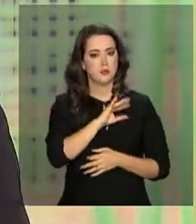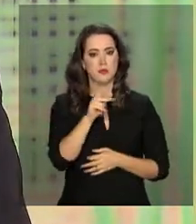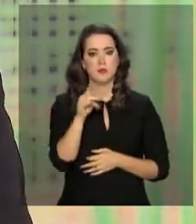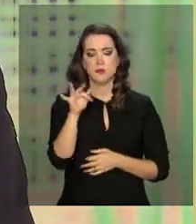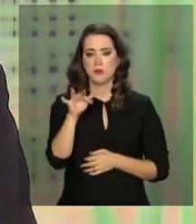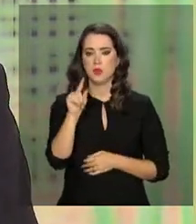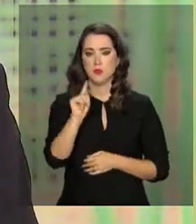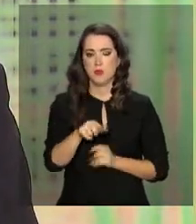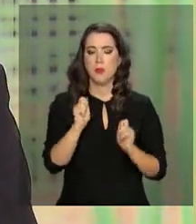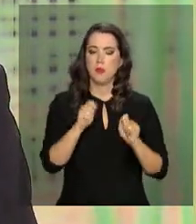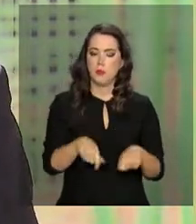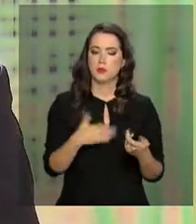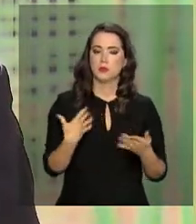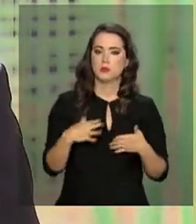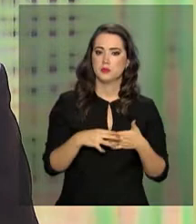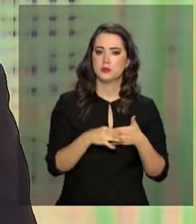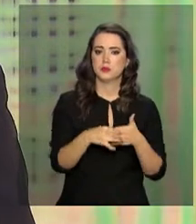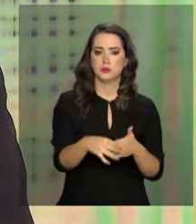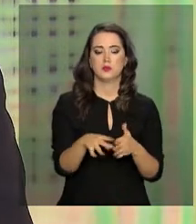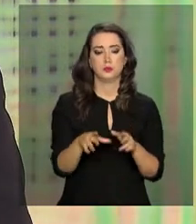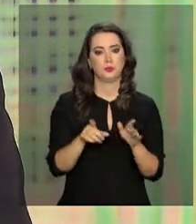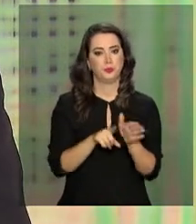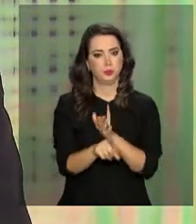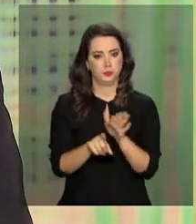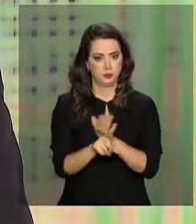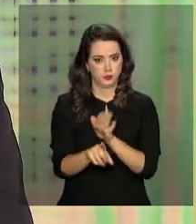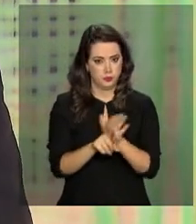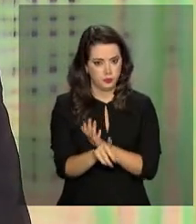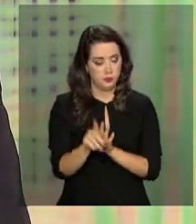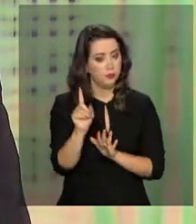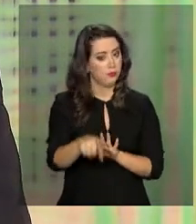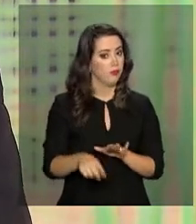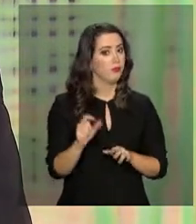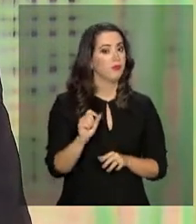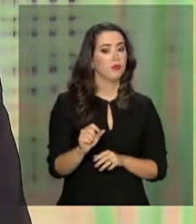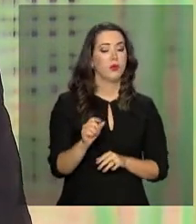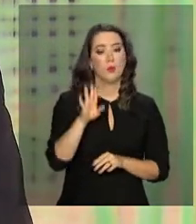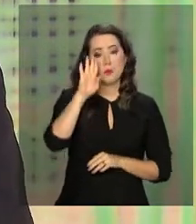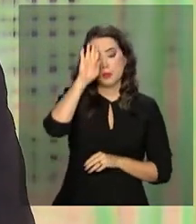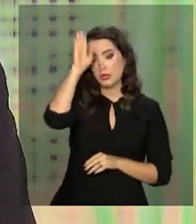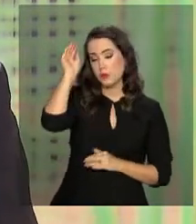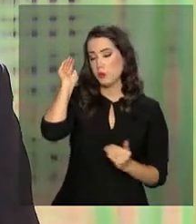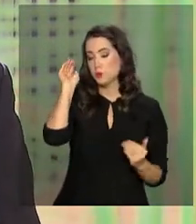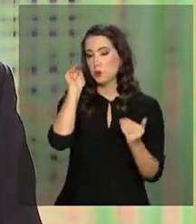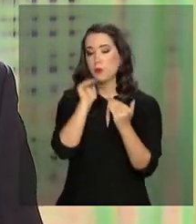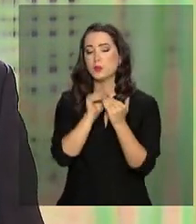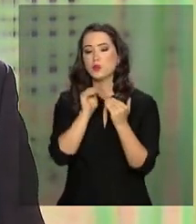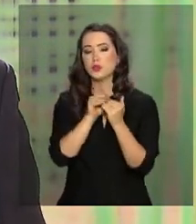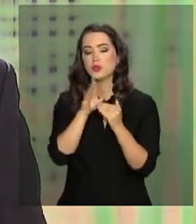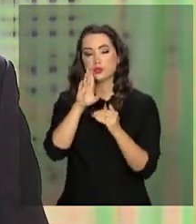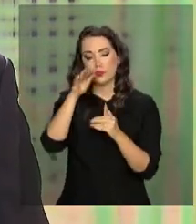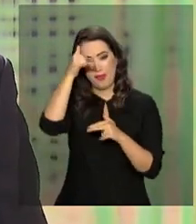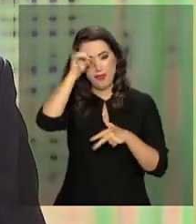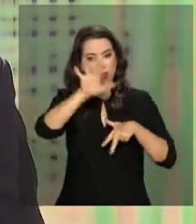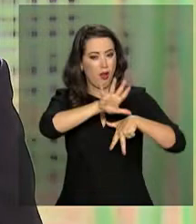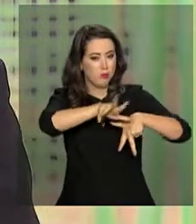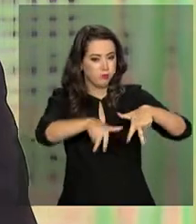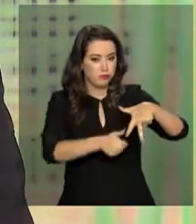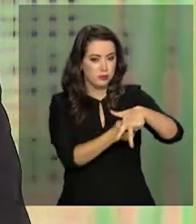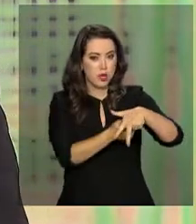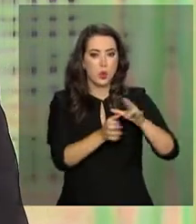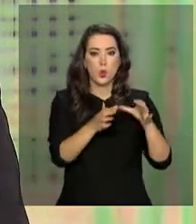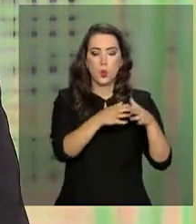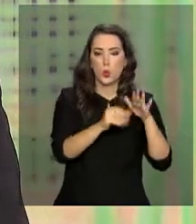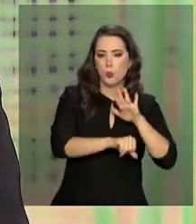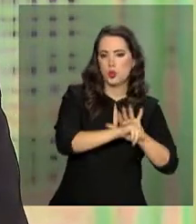polícia federal possa direcionar suas investigações a principalmente com foco em corrupção e crime